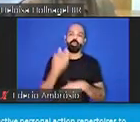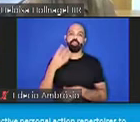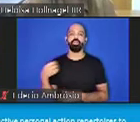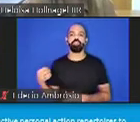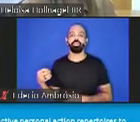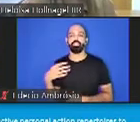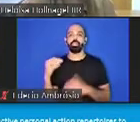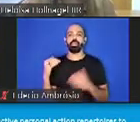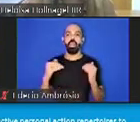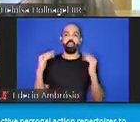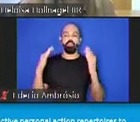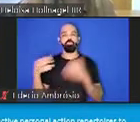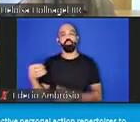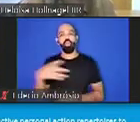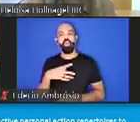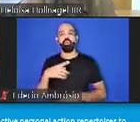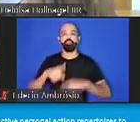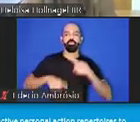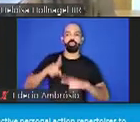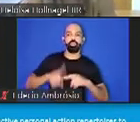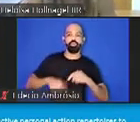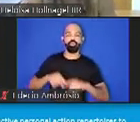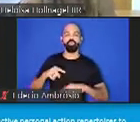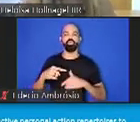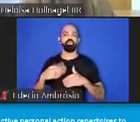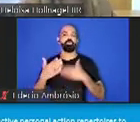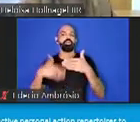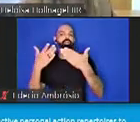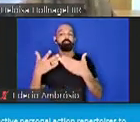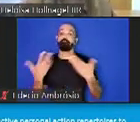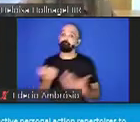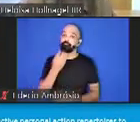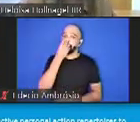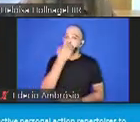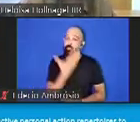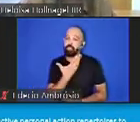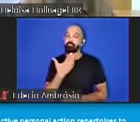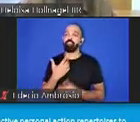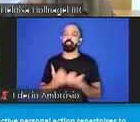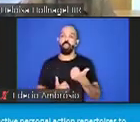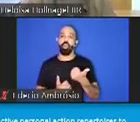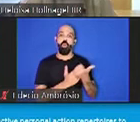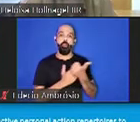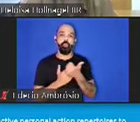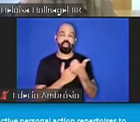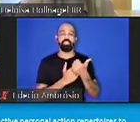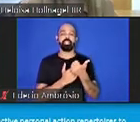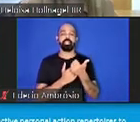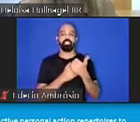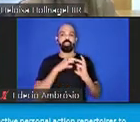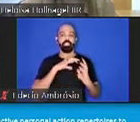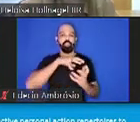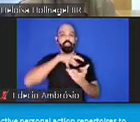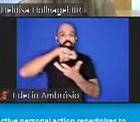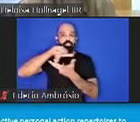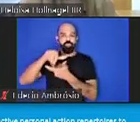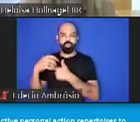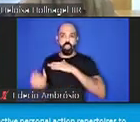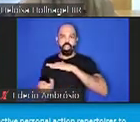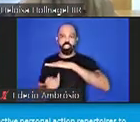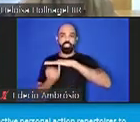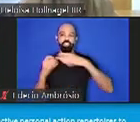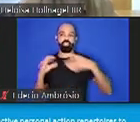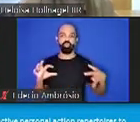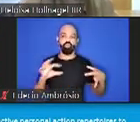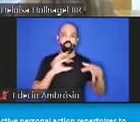e processos. Então, o benefício de investir em cooperação internacional de forma institucional,